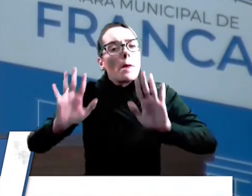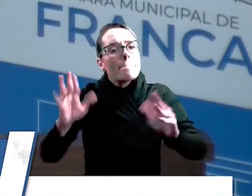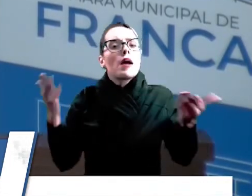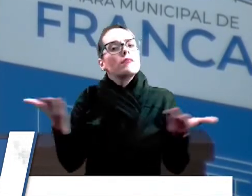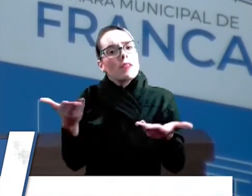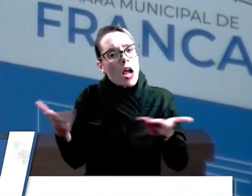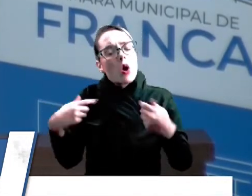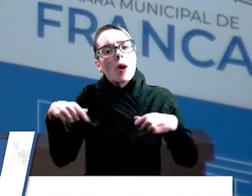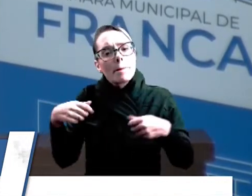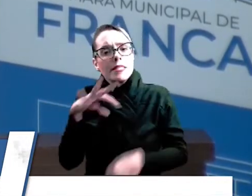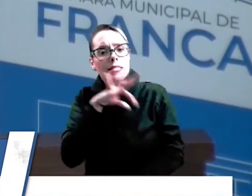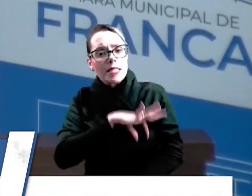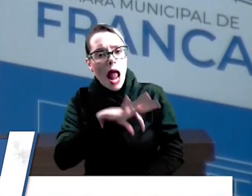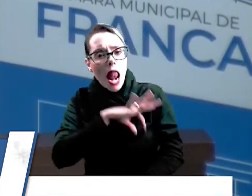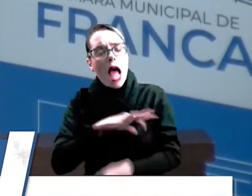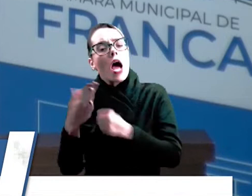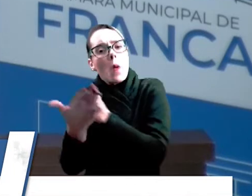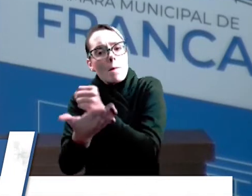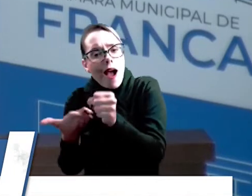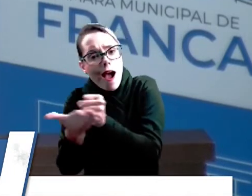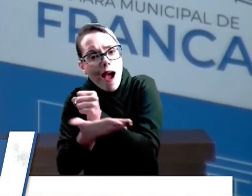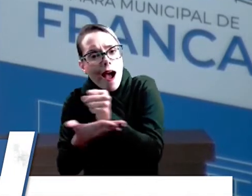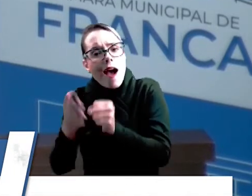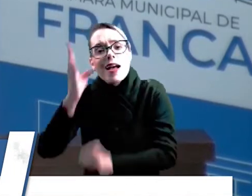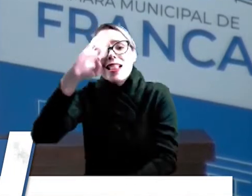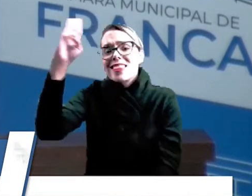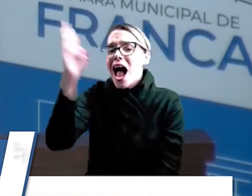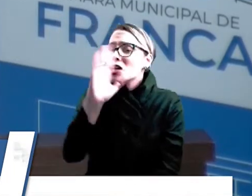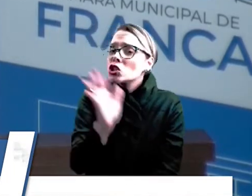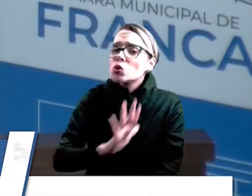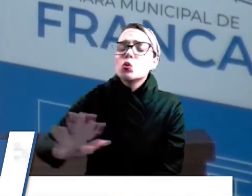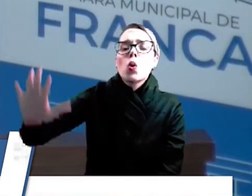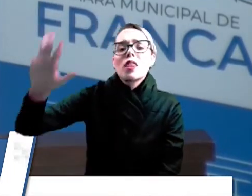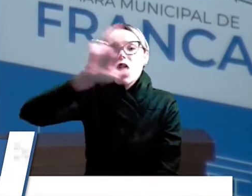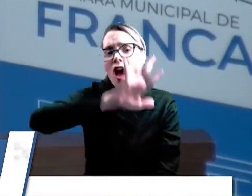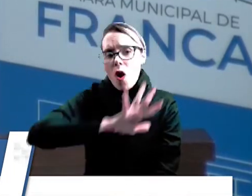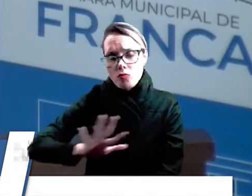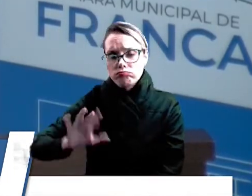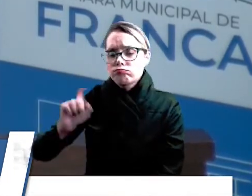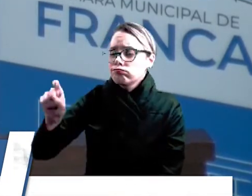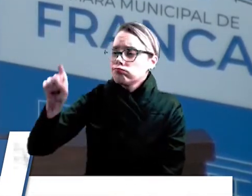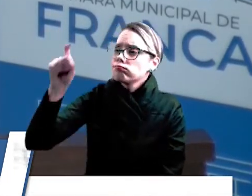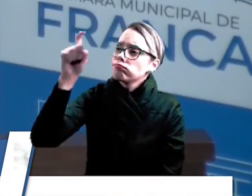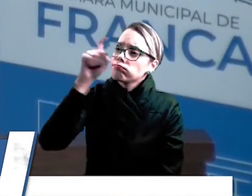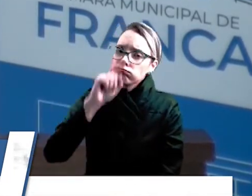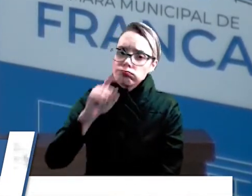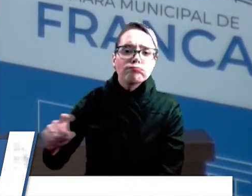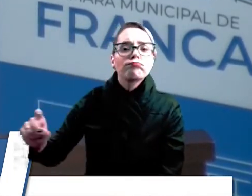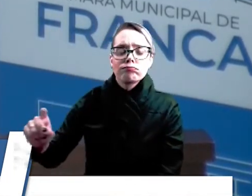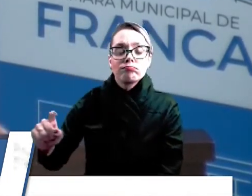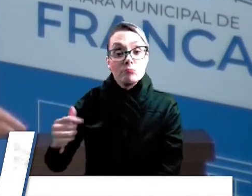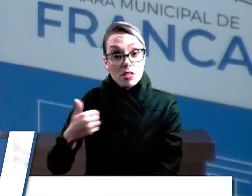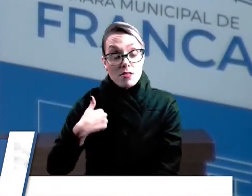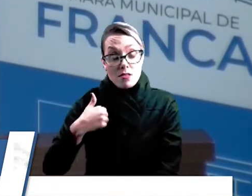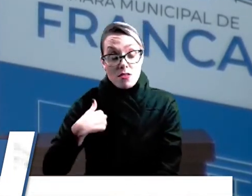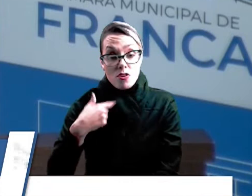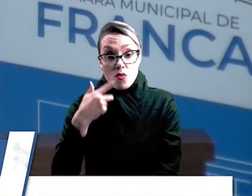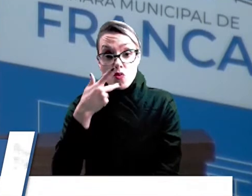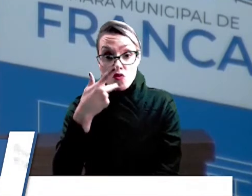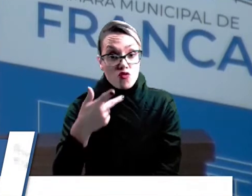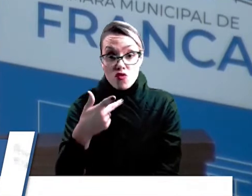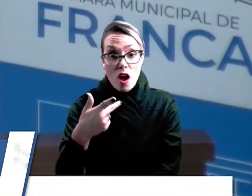piso nacional nos municípios. Então, eu quero aqui repudiar, deixar aqui a minha